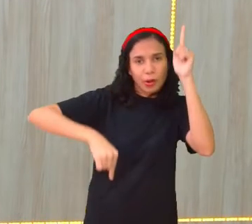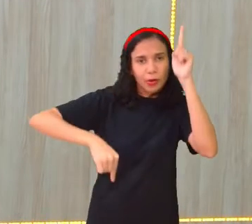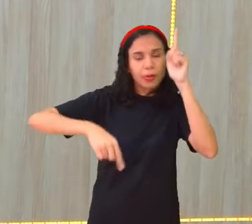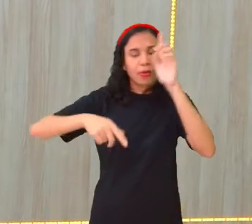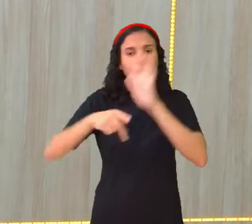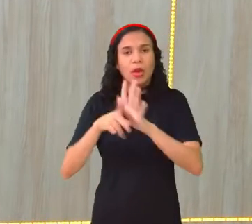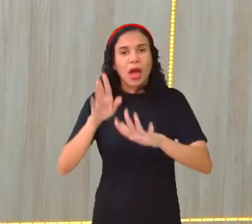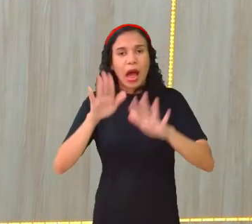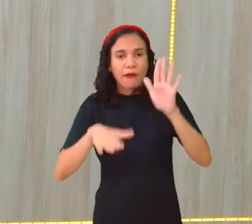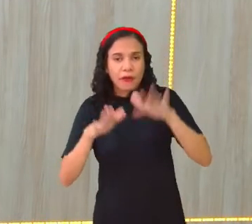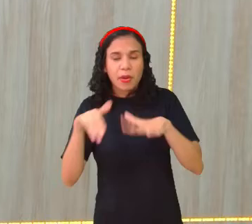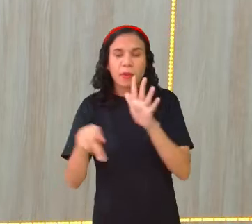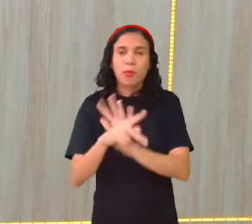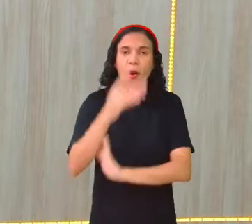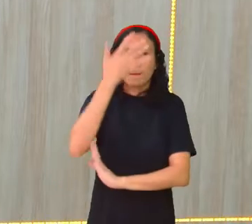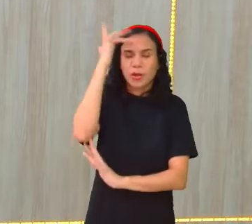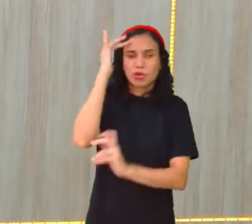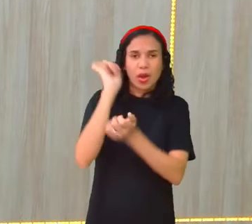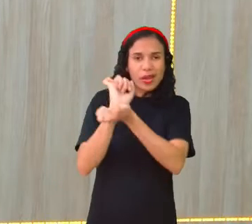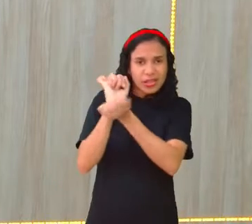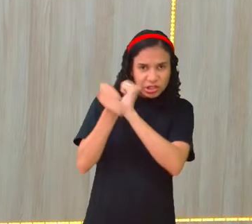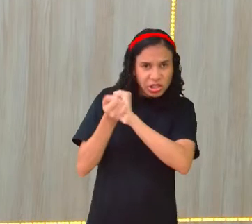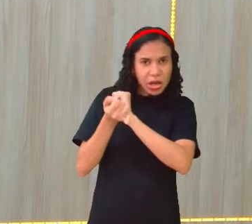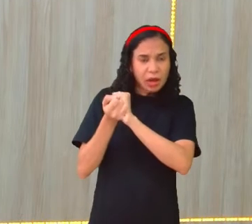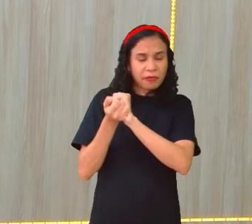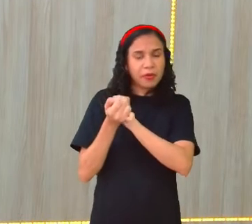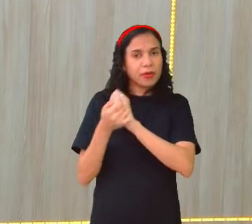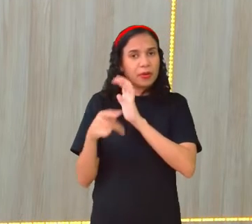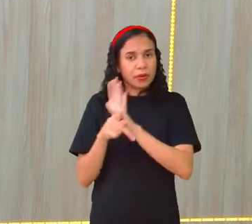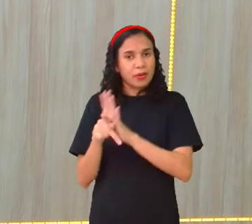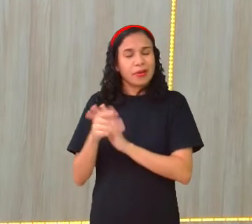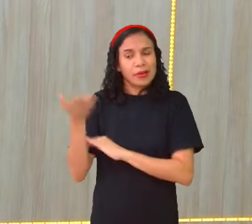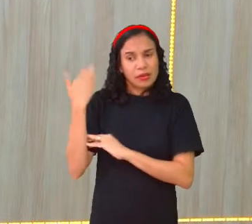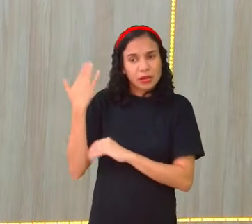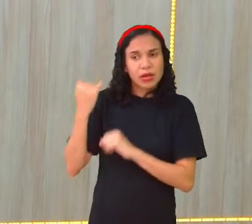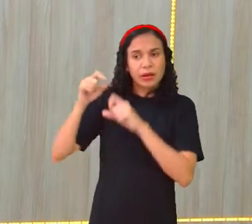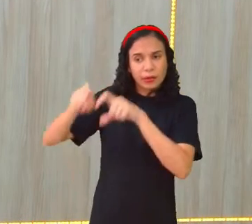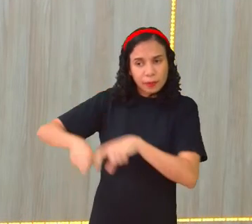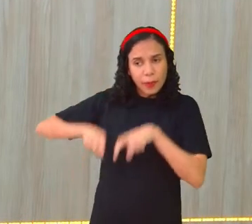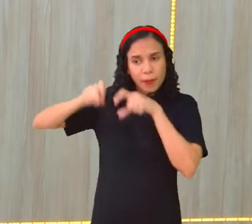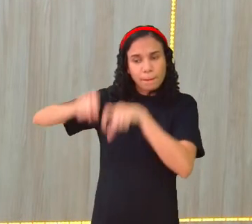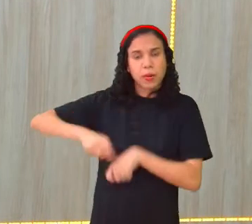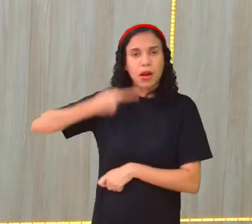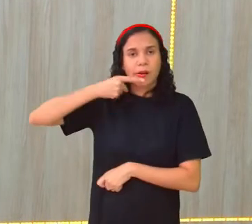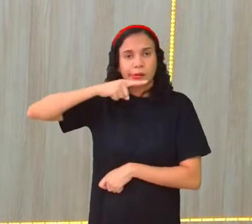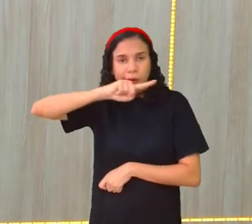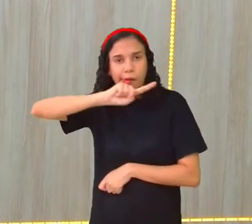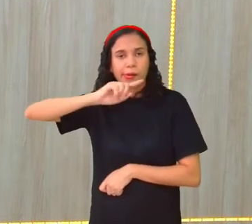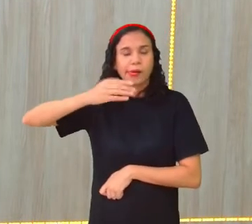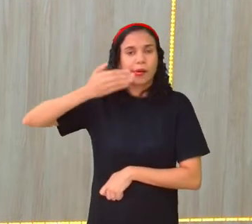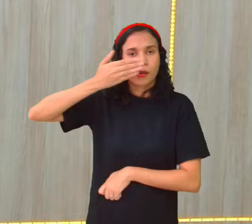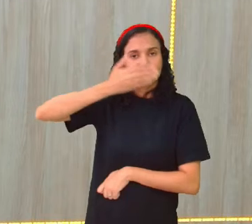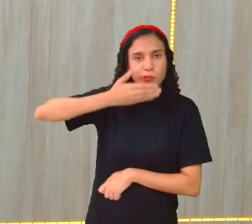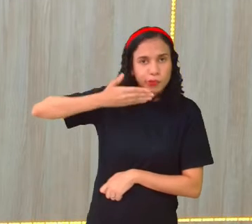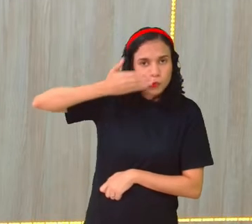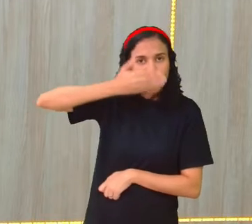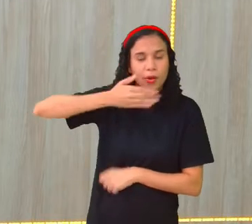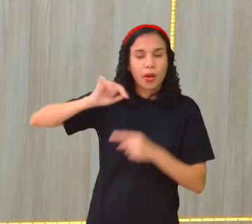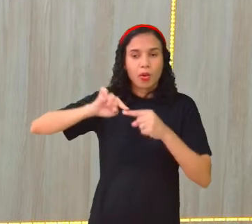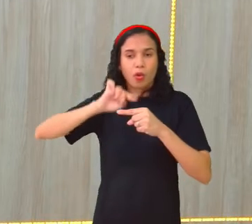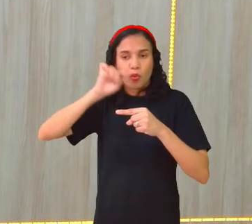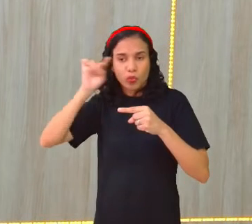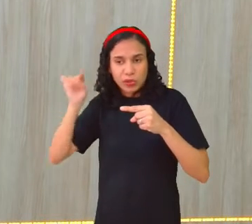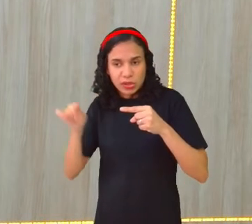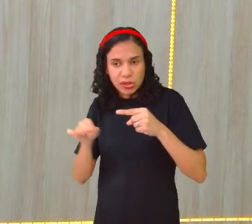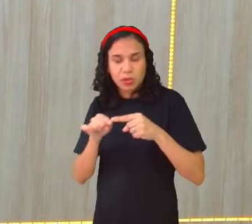vezes, né, esses escravos saíam desses engenhos e dessas fazendas da região Nordeste, porque esse ciclo do